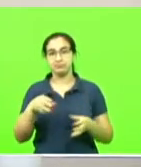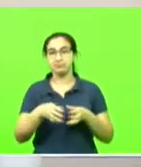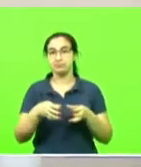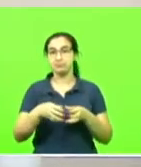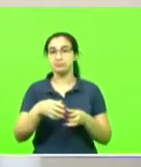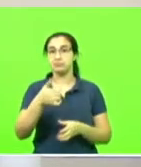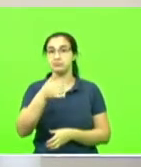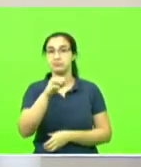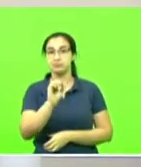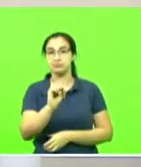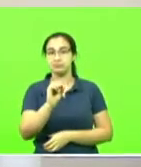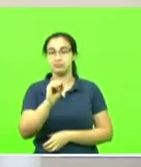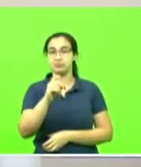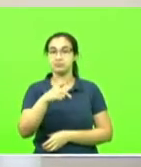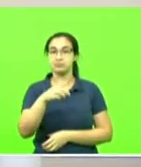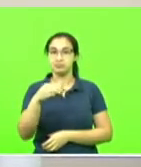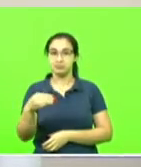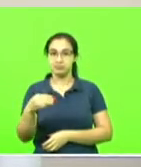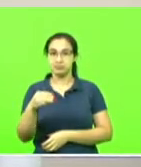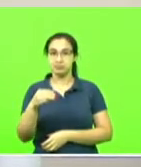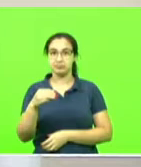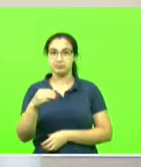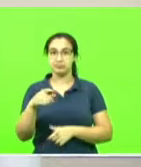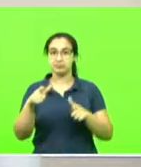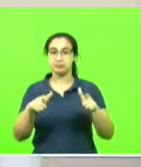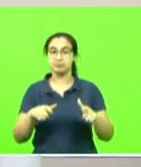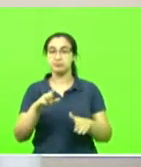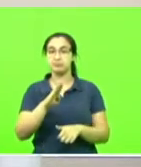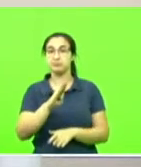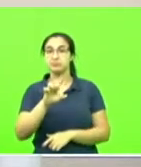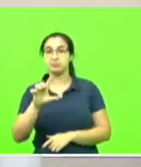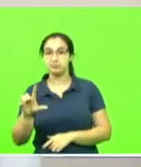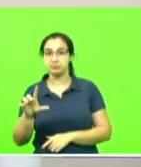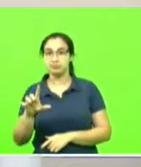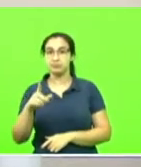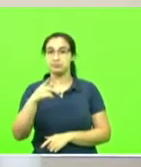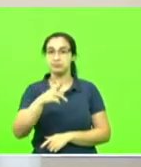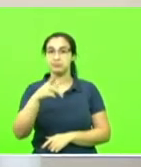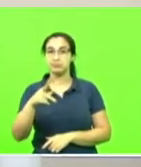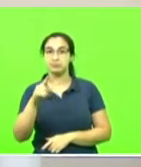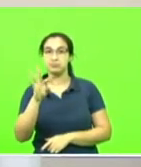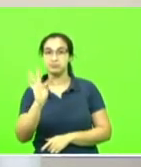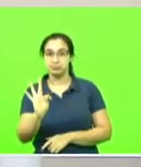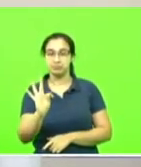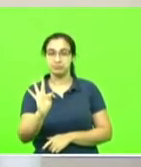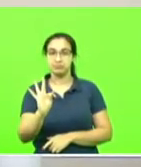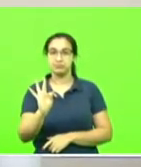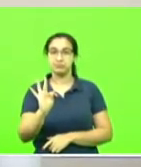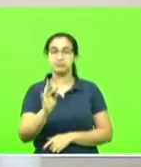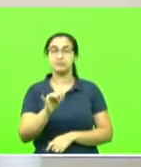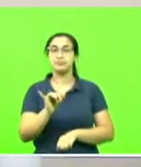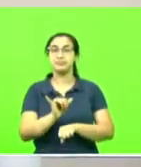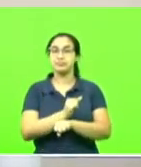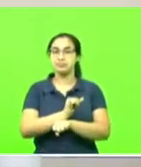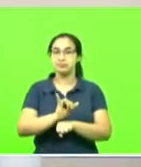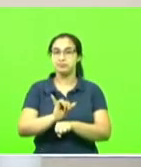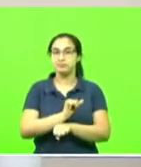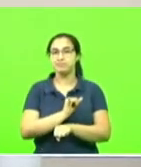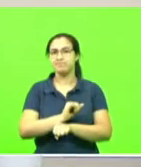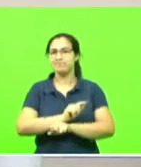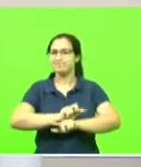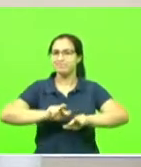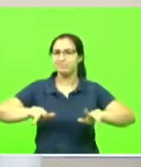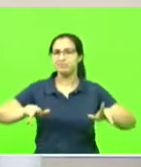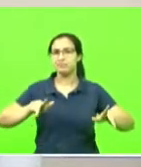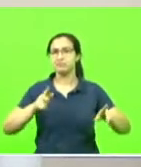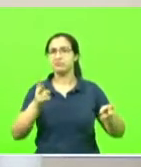da Polícia Militar em Blumenau, sobretudo ao PPT, Pelotão de Patrulhamento Tático, pelas inúmeras